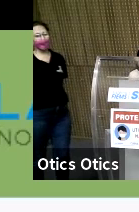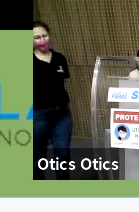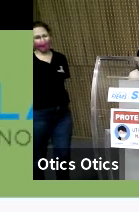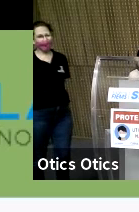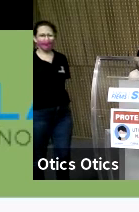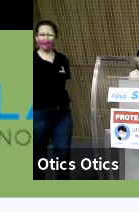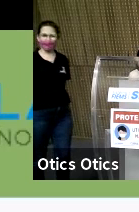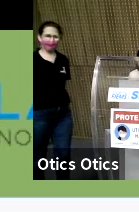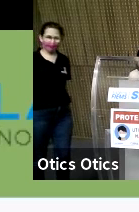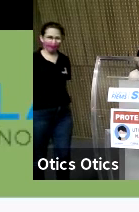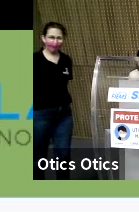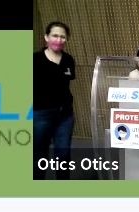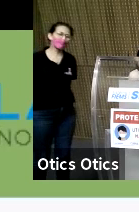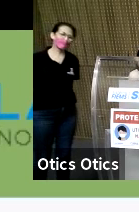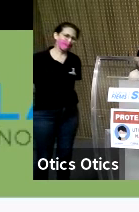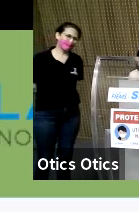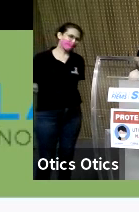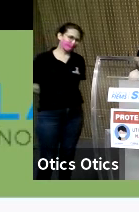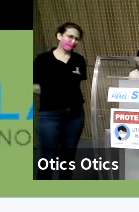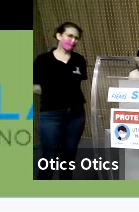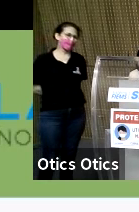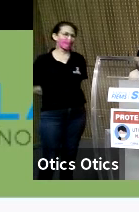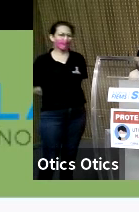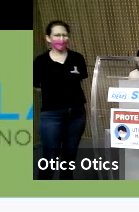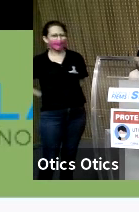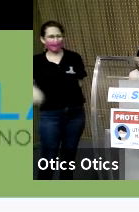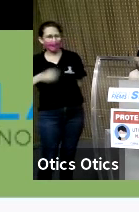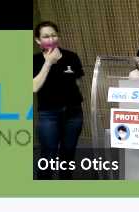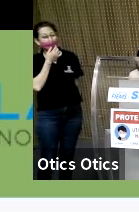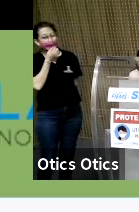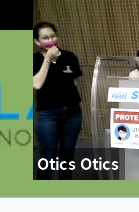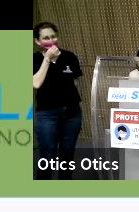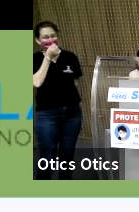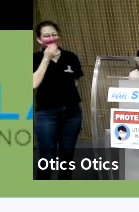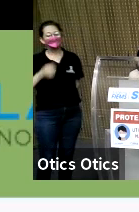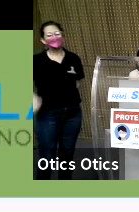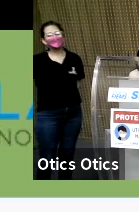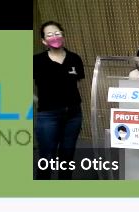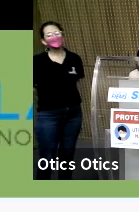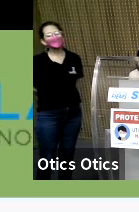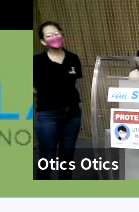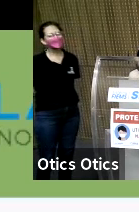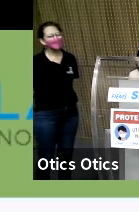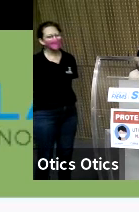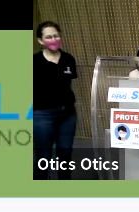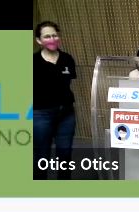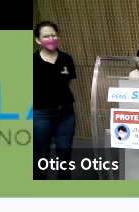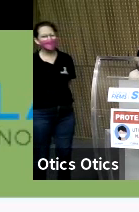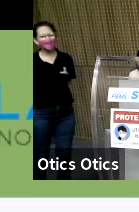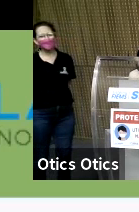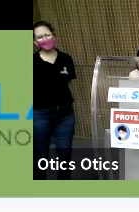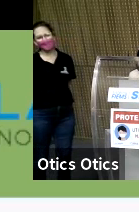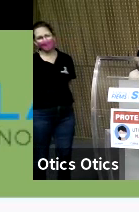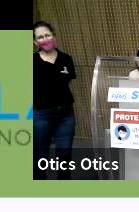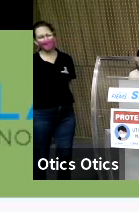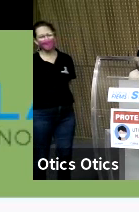Conecte-se conosco, nós não temos Facebook nem Instagram, porque não temos pessoa para cuidar. Né? Nós tivemos uma redução no